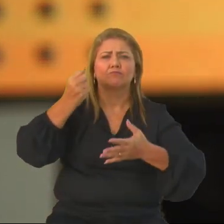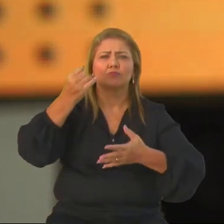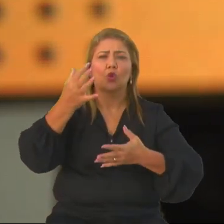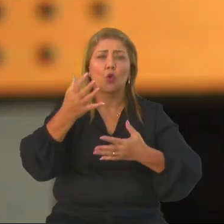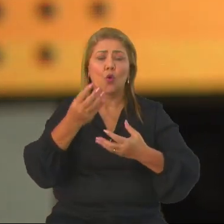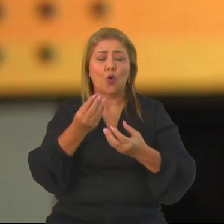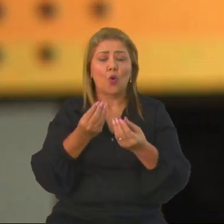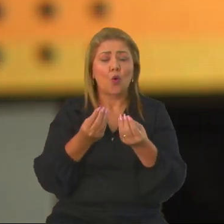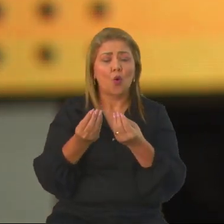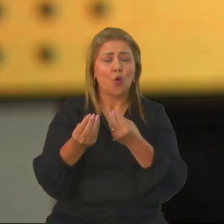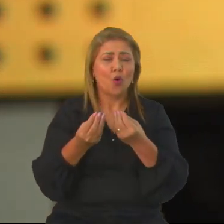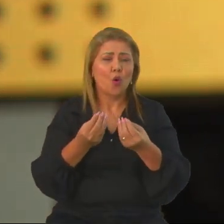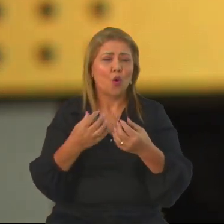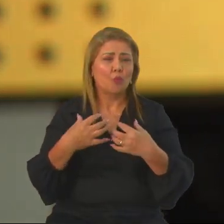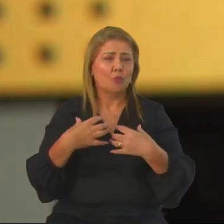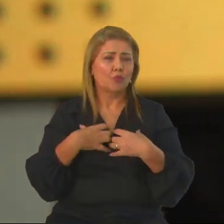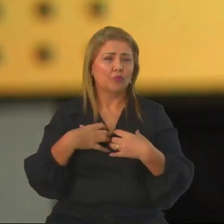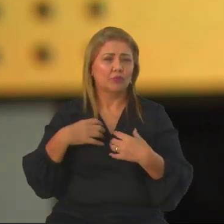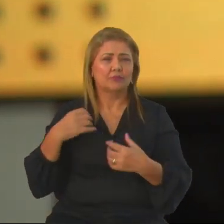dizer é essencial.